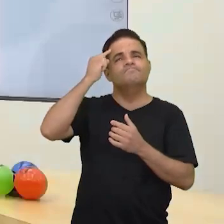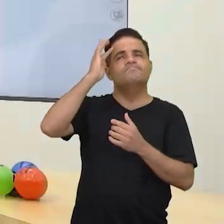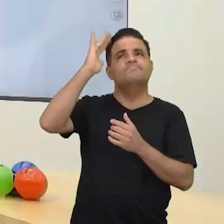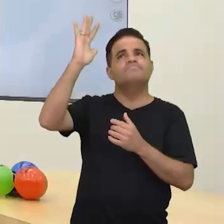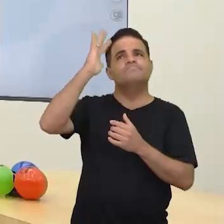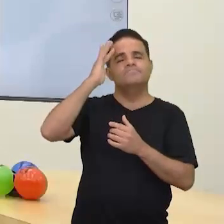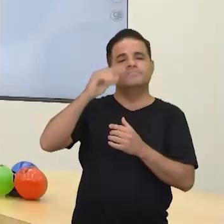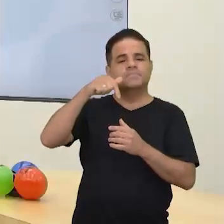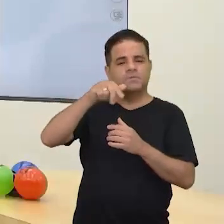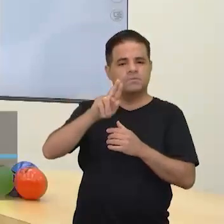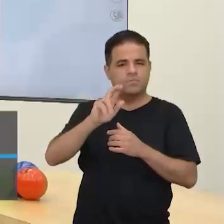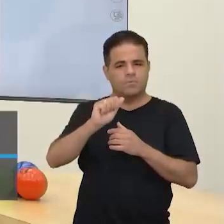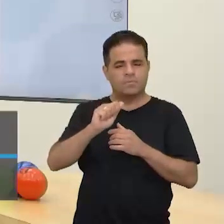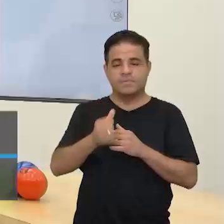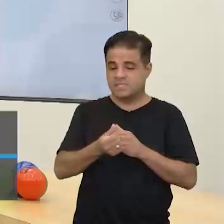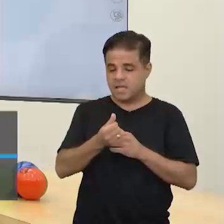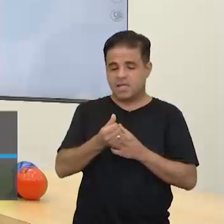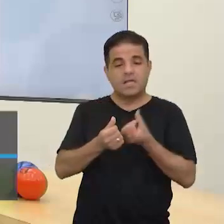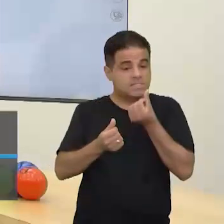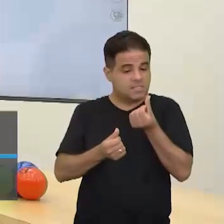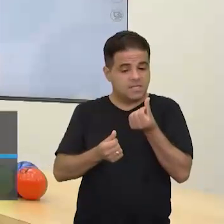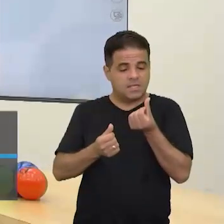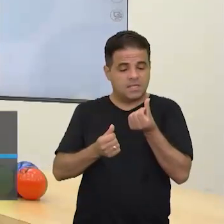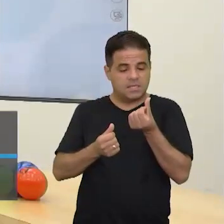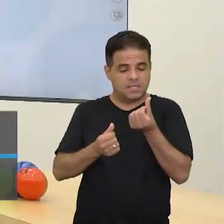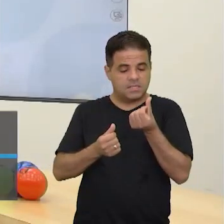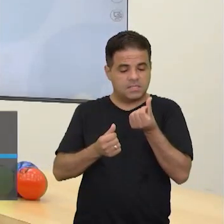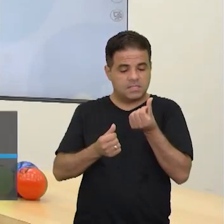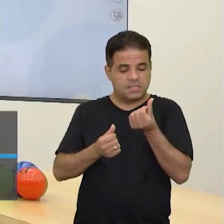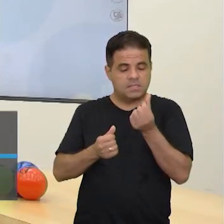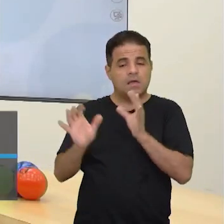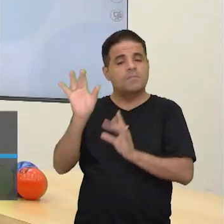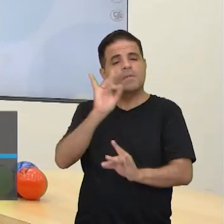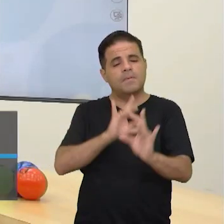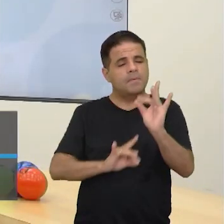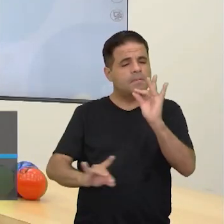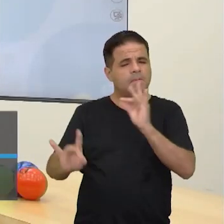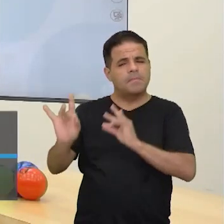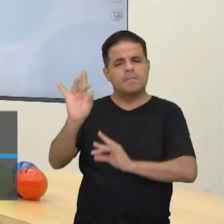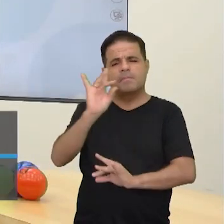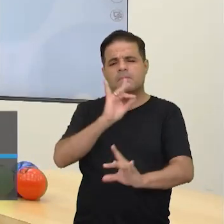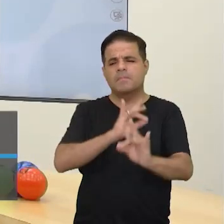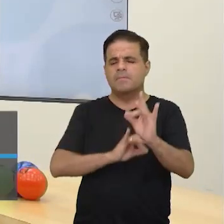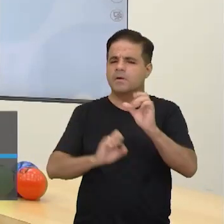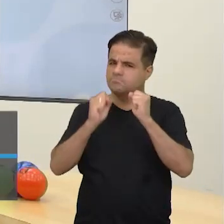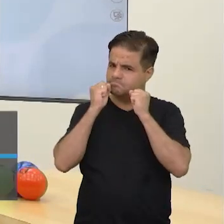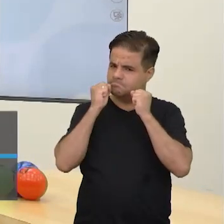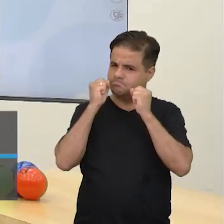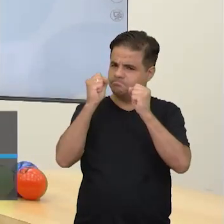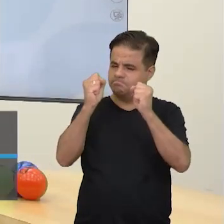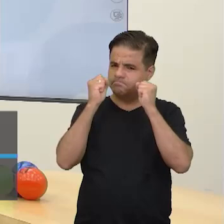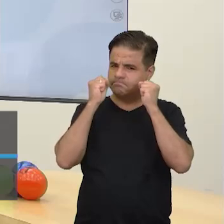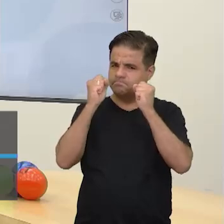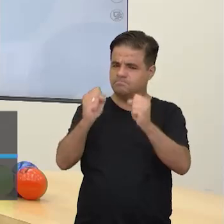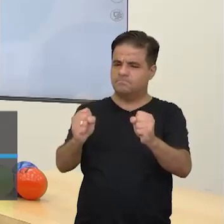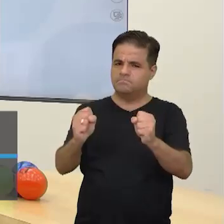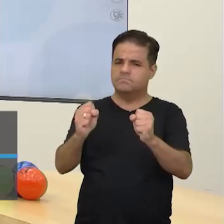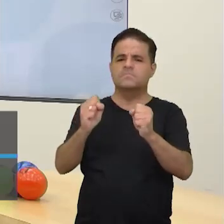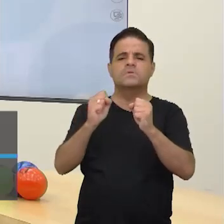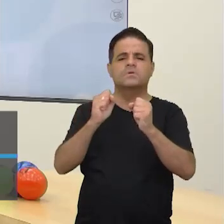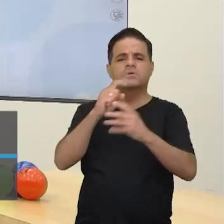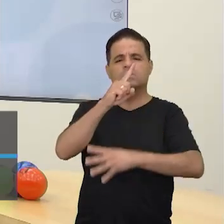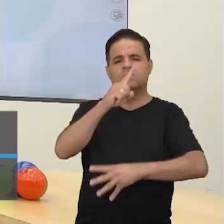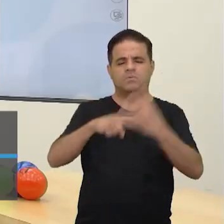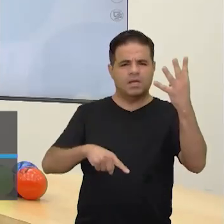você tem lá os quarks, são 6 quarks, partículas elementares lá, os leptons, e as forças de interação aí, as 4